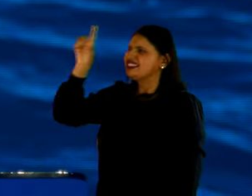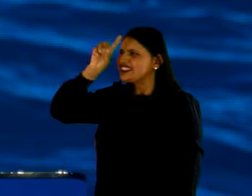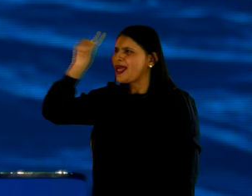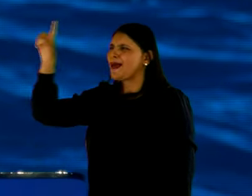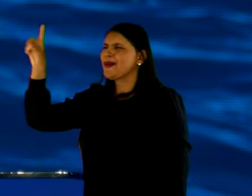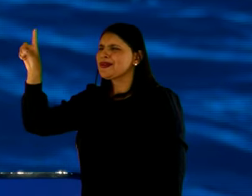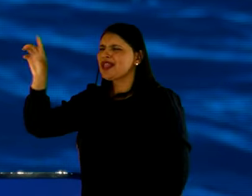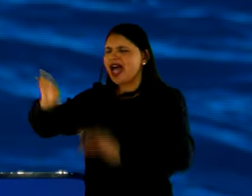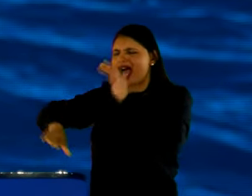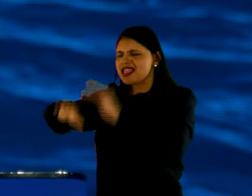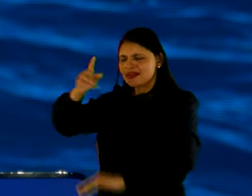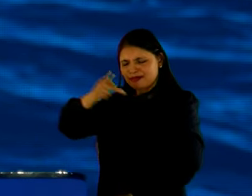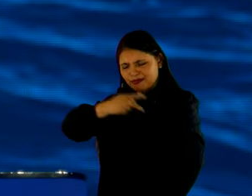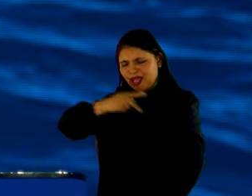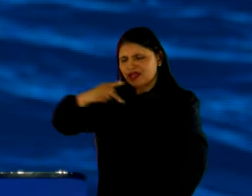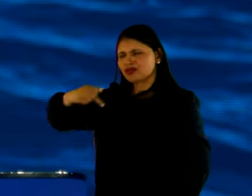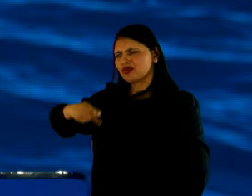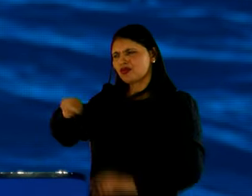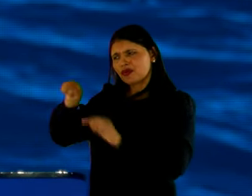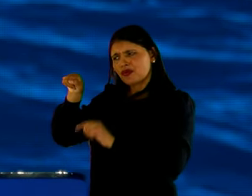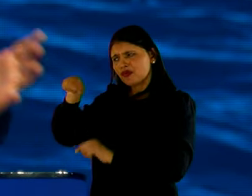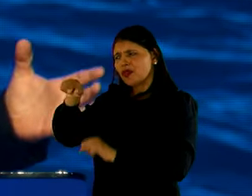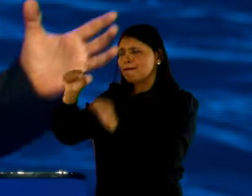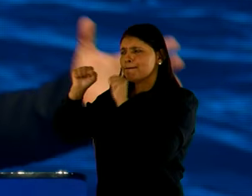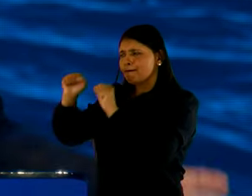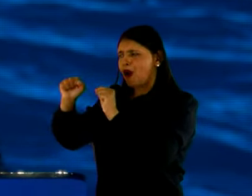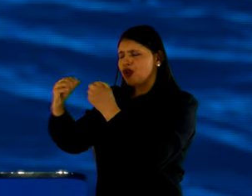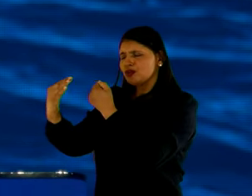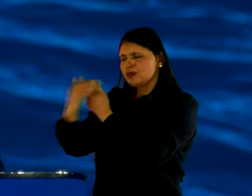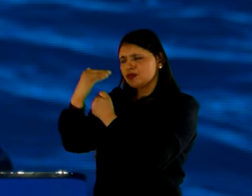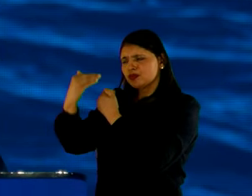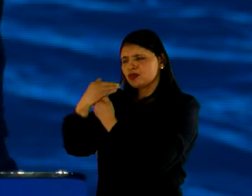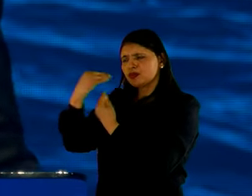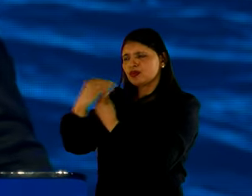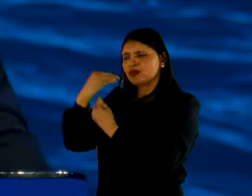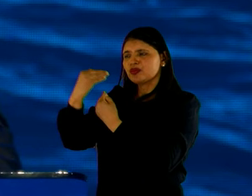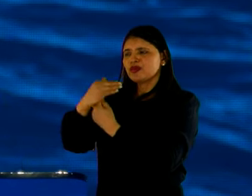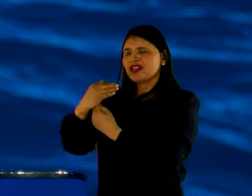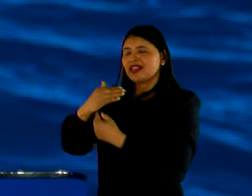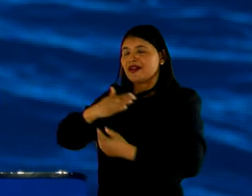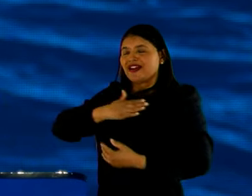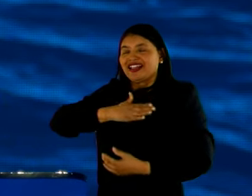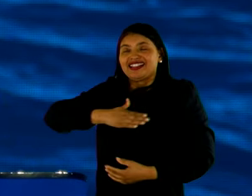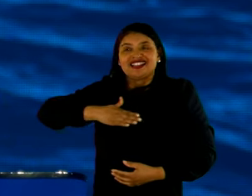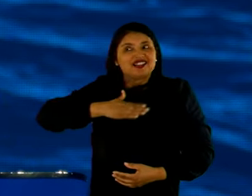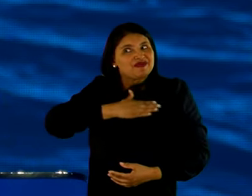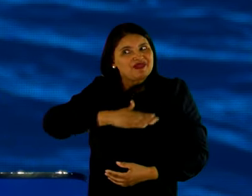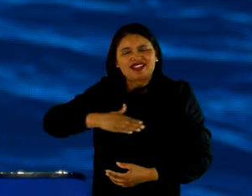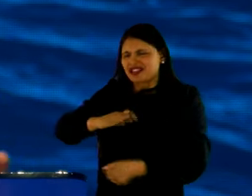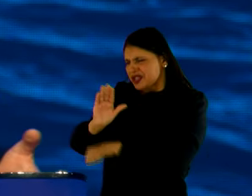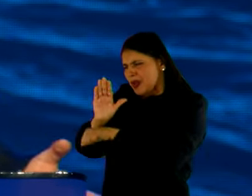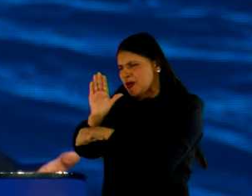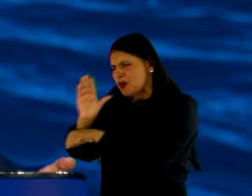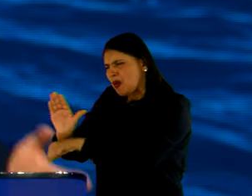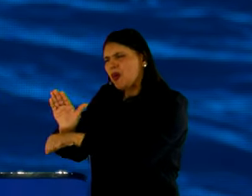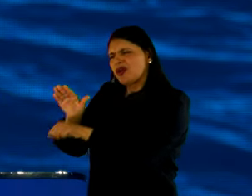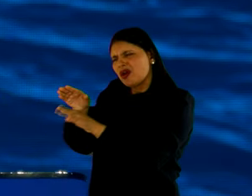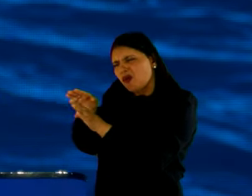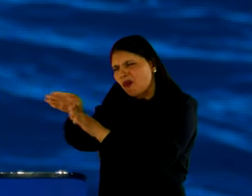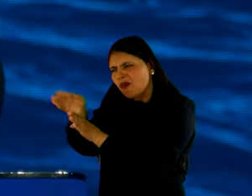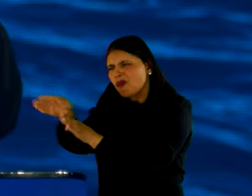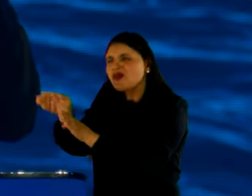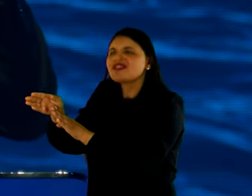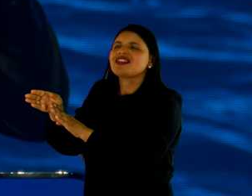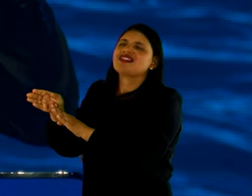pode nos ajudar, pode nos aconselhar. E eu tenho maior prazer em ensinar essas pessoas. Todos nós devemos ter, porque as